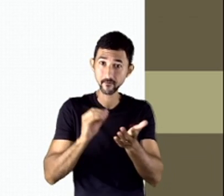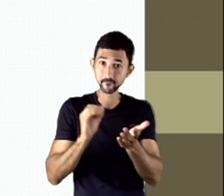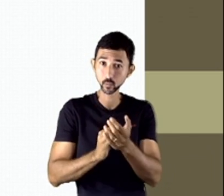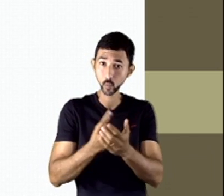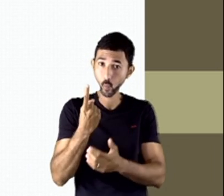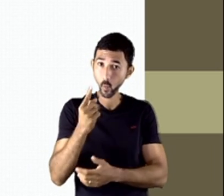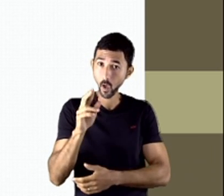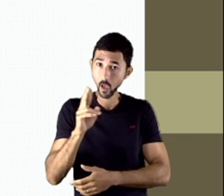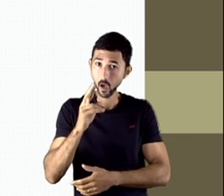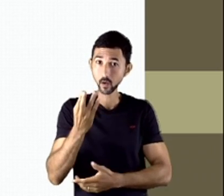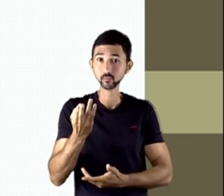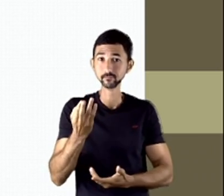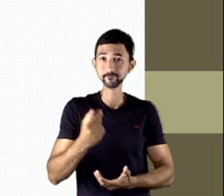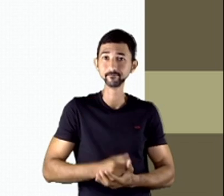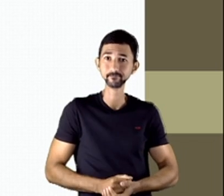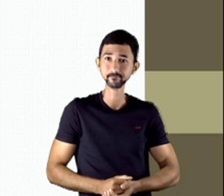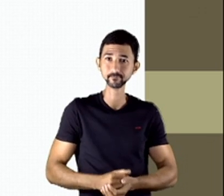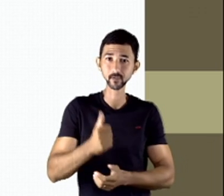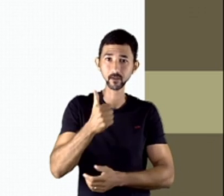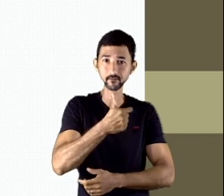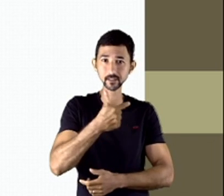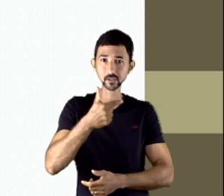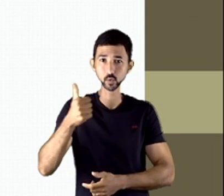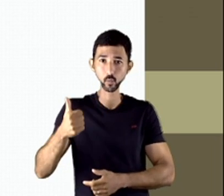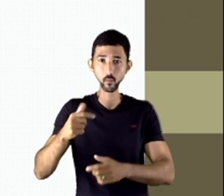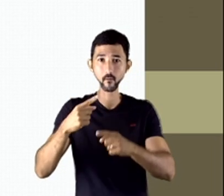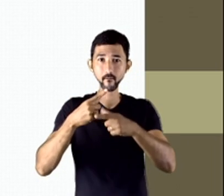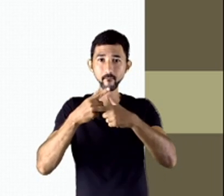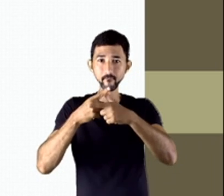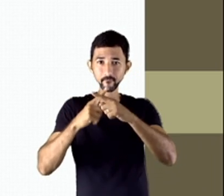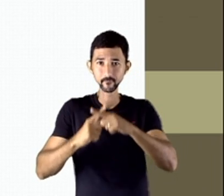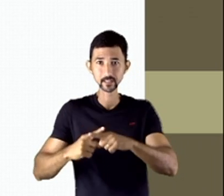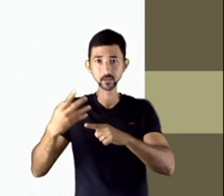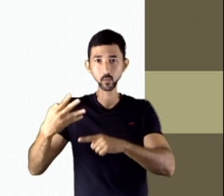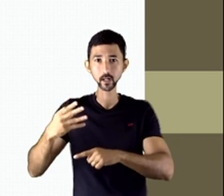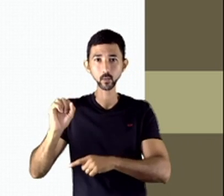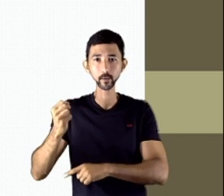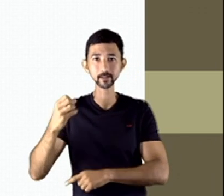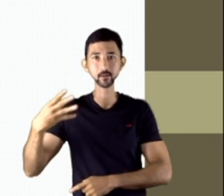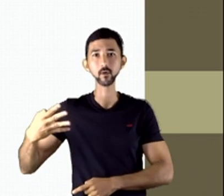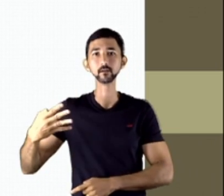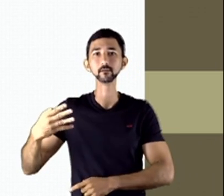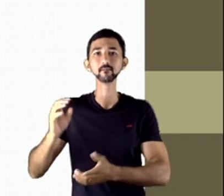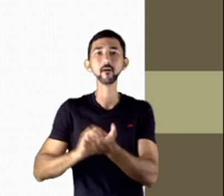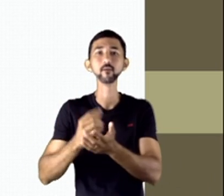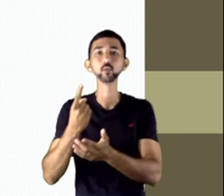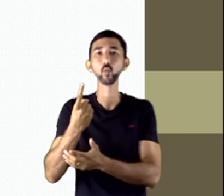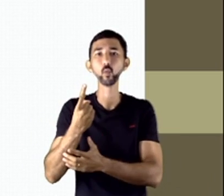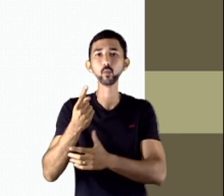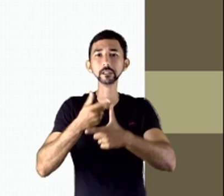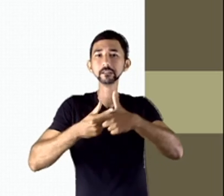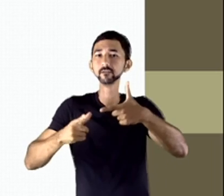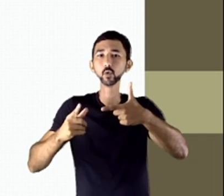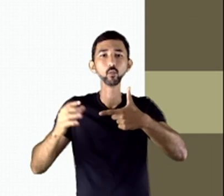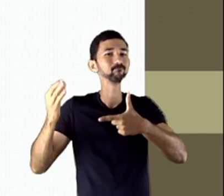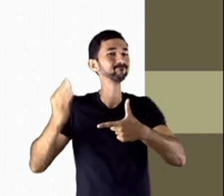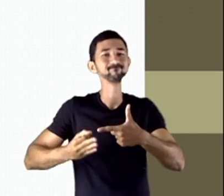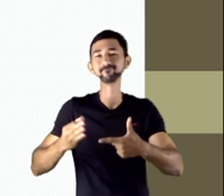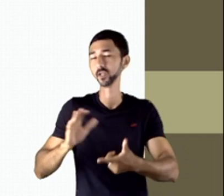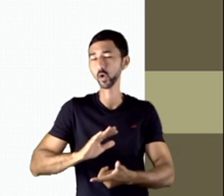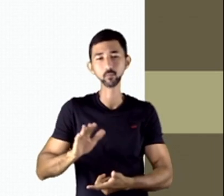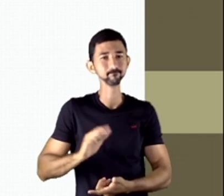sobrou R$1 aí. Porque 21 vezes 4 vai dar 84. Restou 1. Ou seja, a divisão é